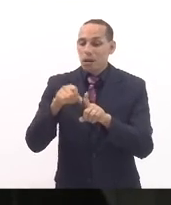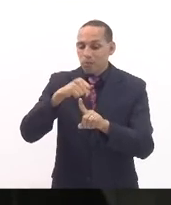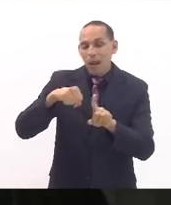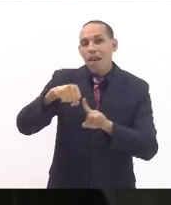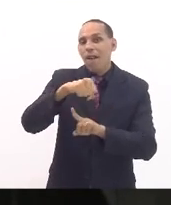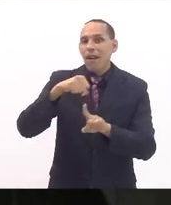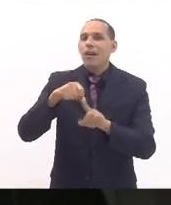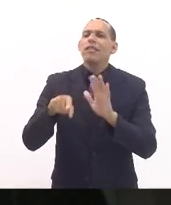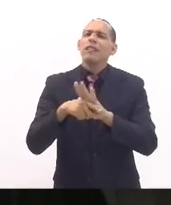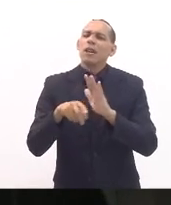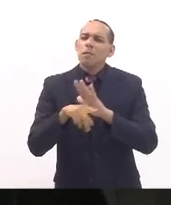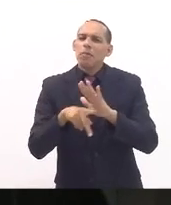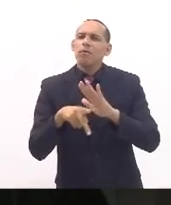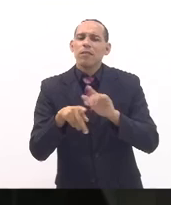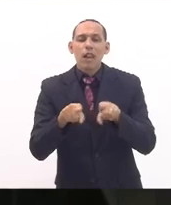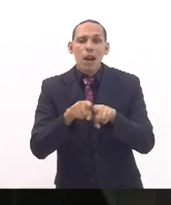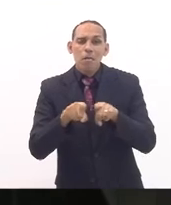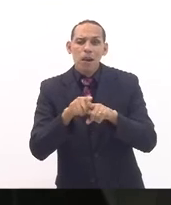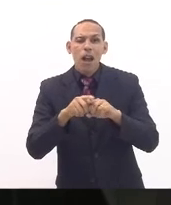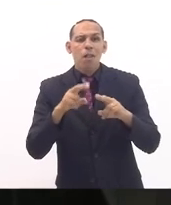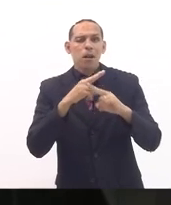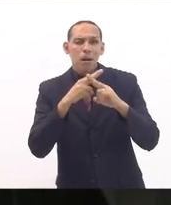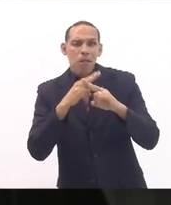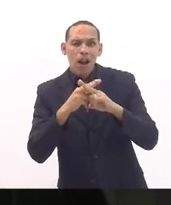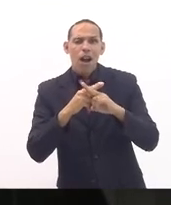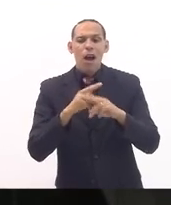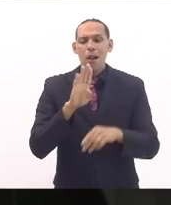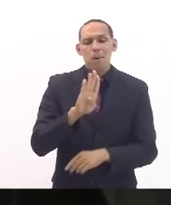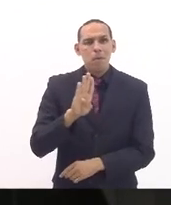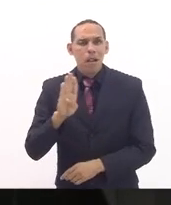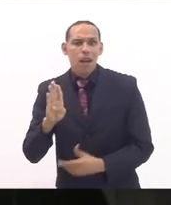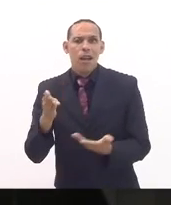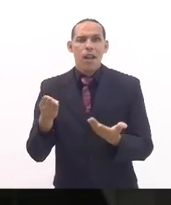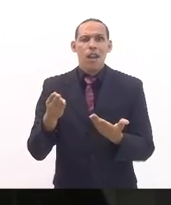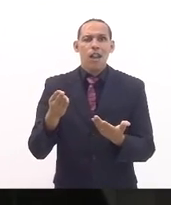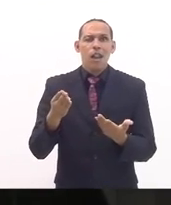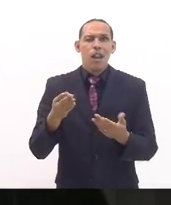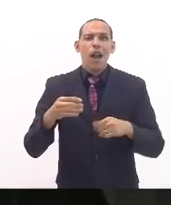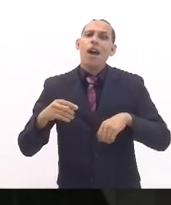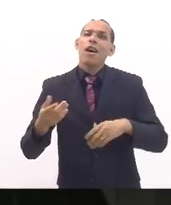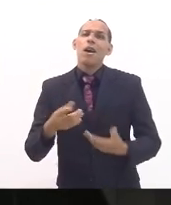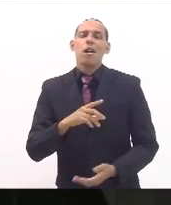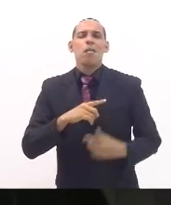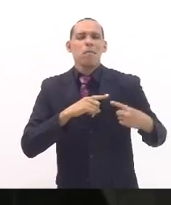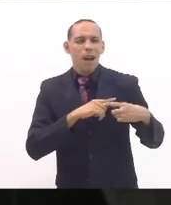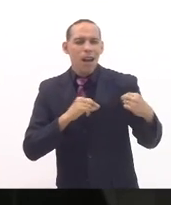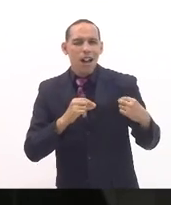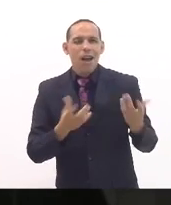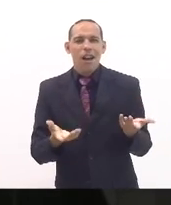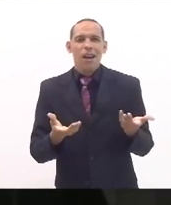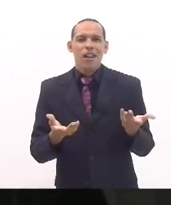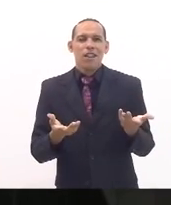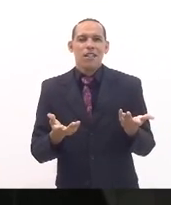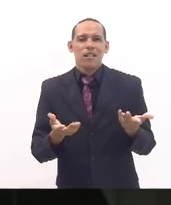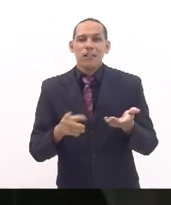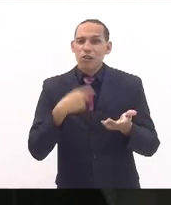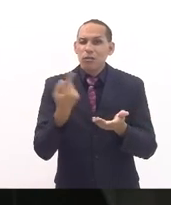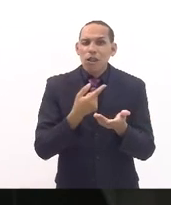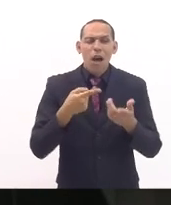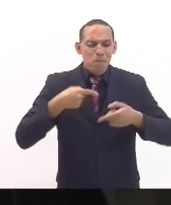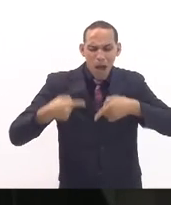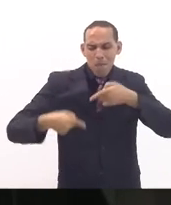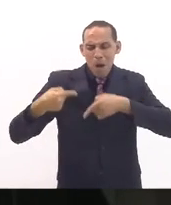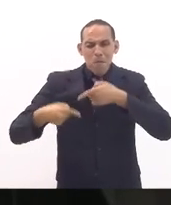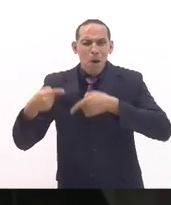papel da Caixa Econômica Federal papel do Banco do Brasil o papel da Petrobras e Temos debatido tanto aqui essa transformação